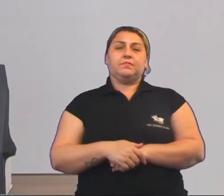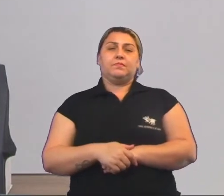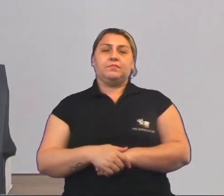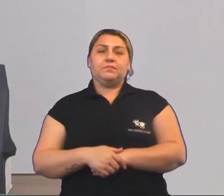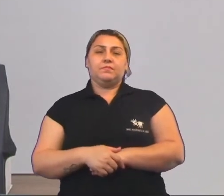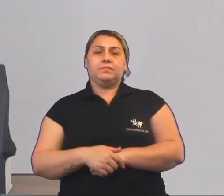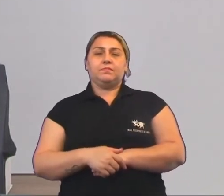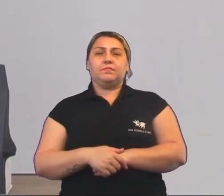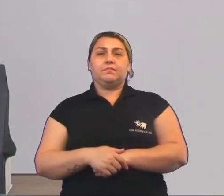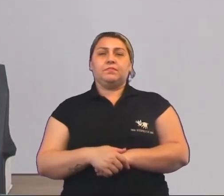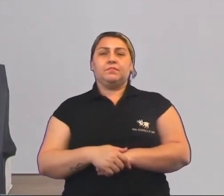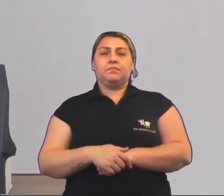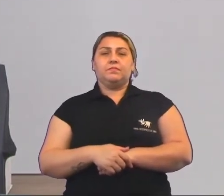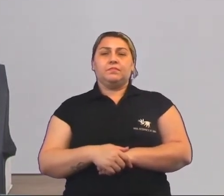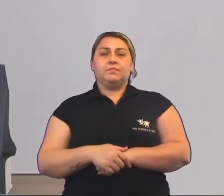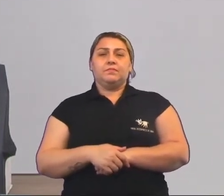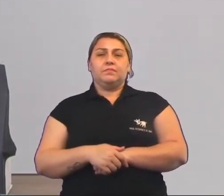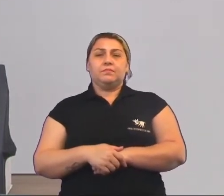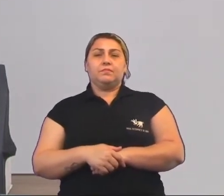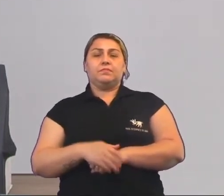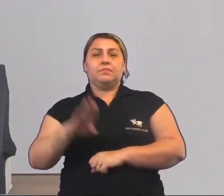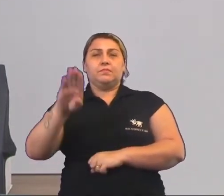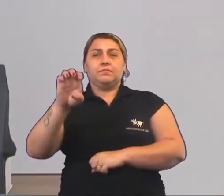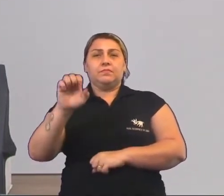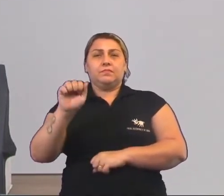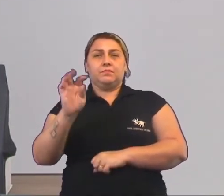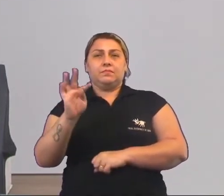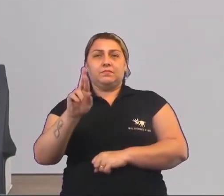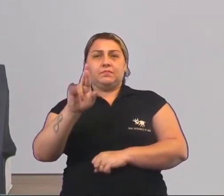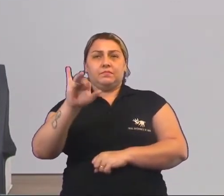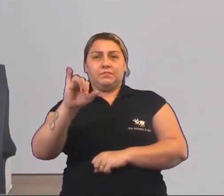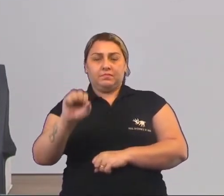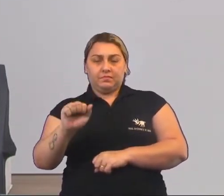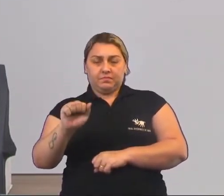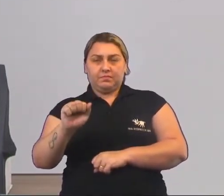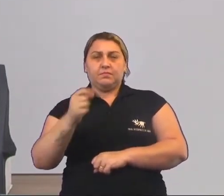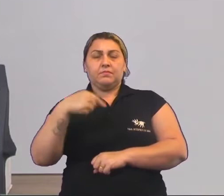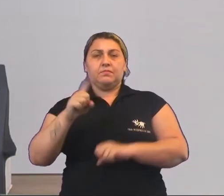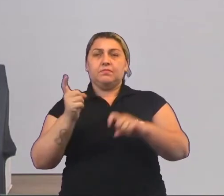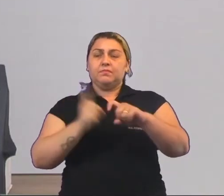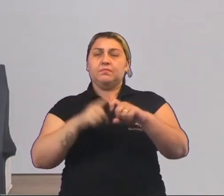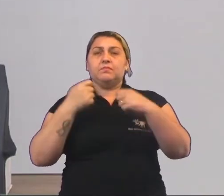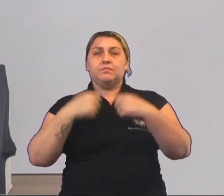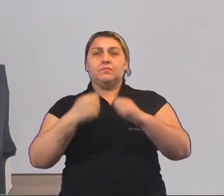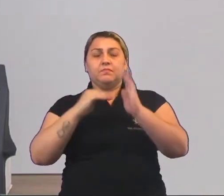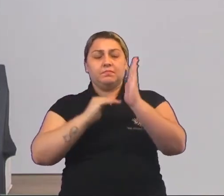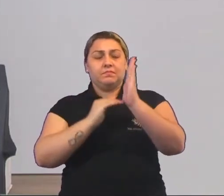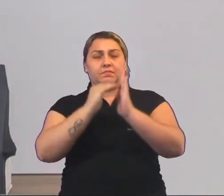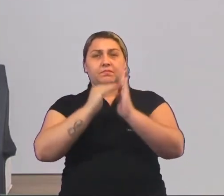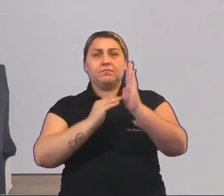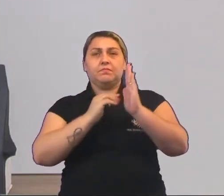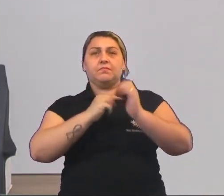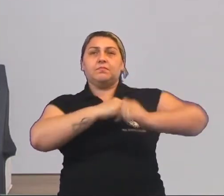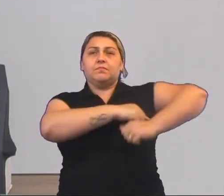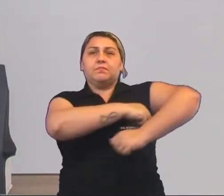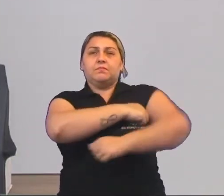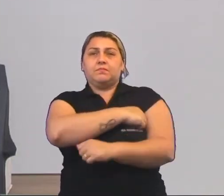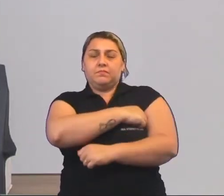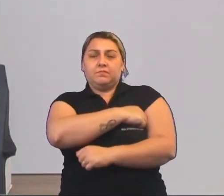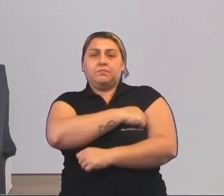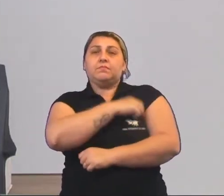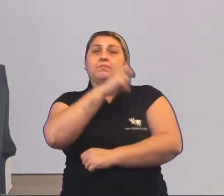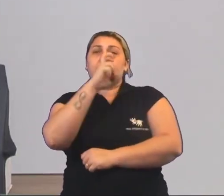Vamos a mais uma situação. Beatriz foi ao médico e precisará verificar a temperatura usando o termômetro a